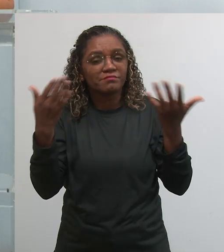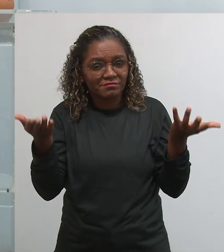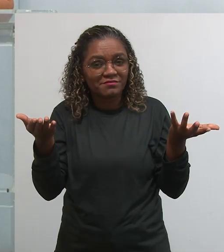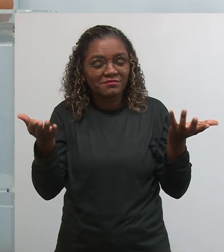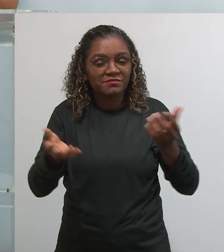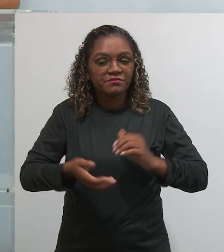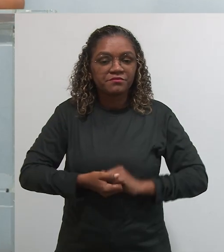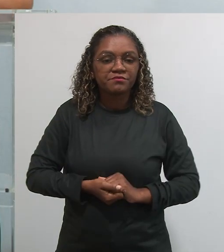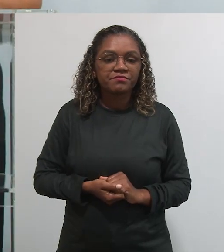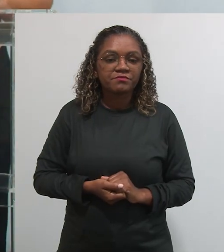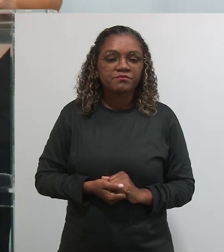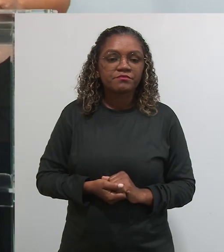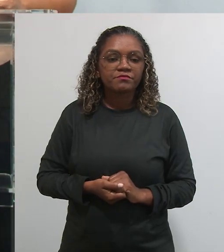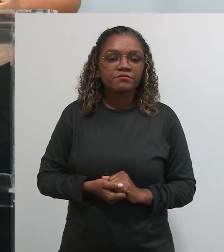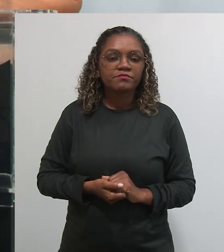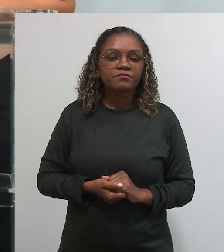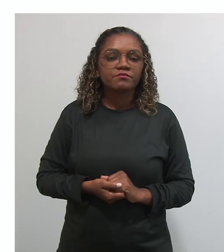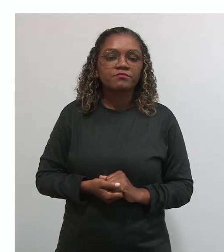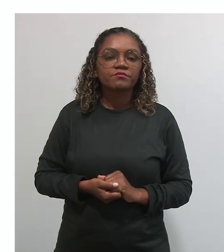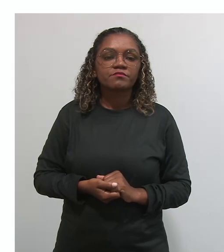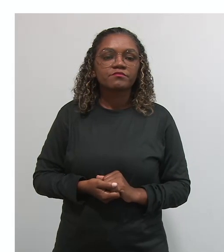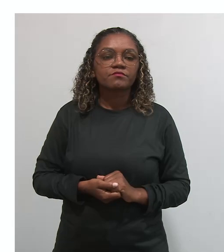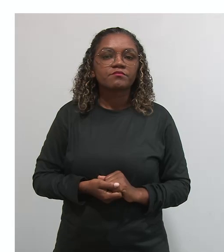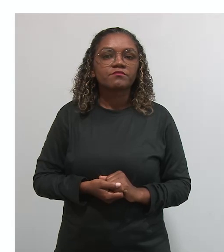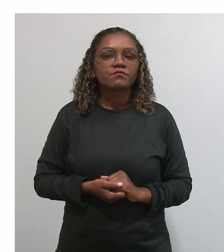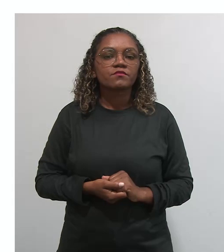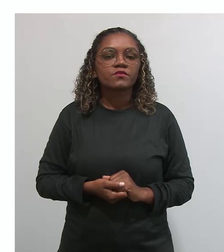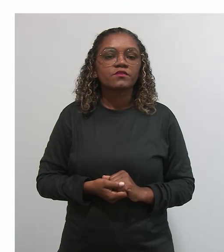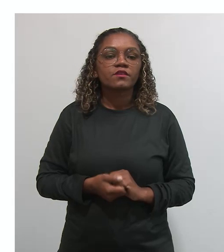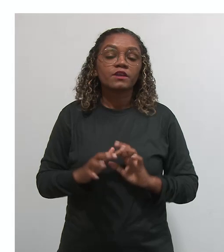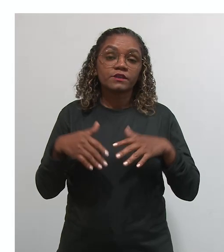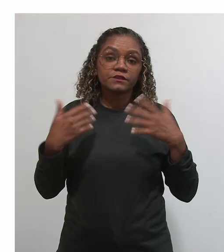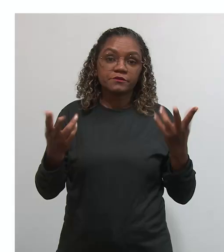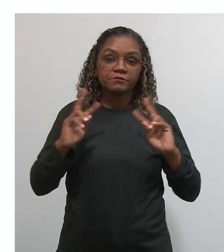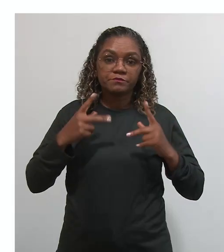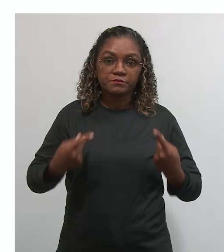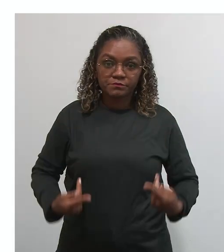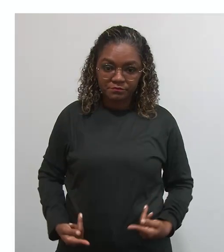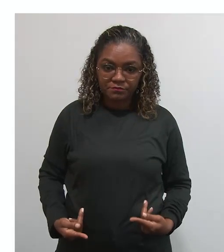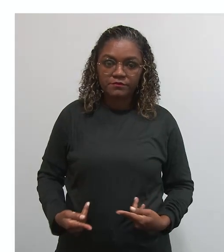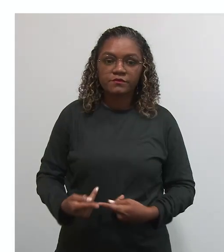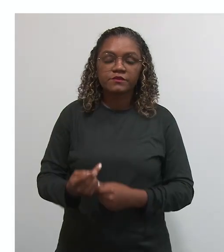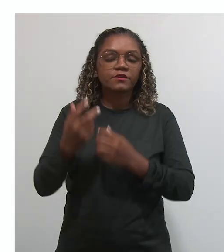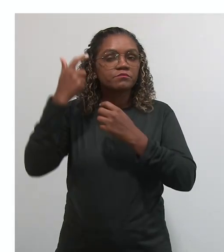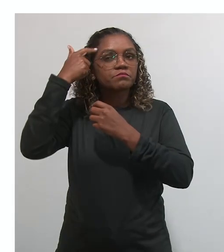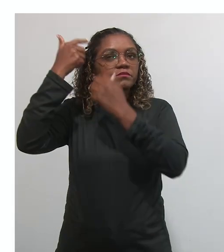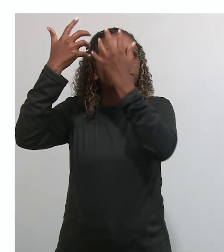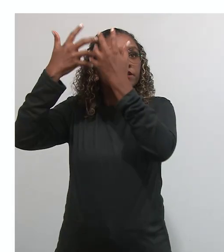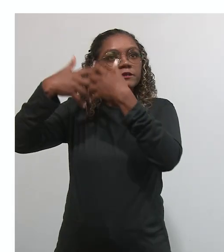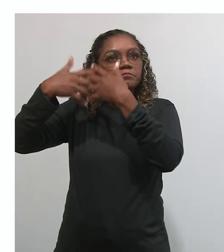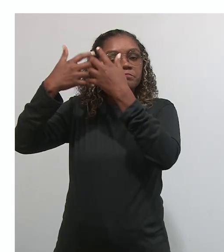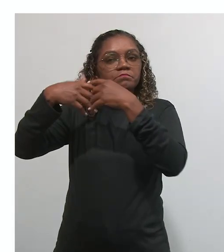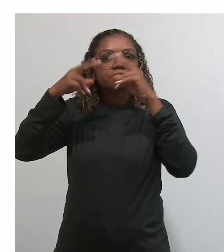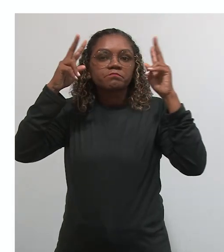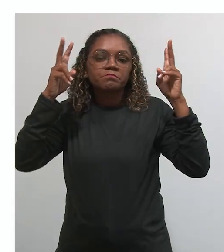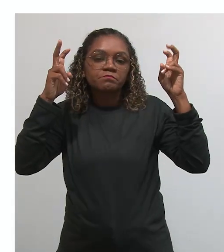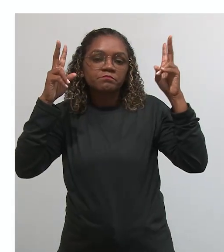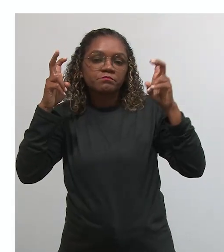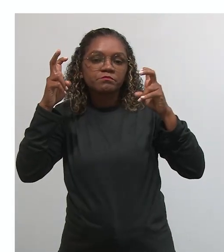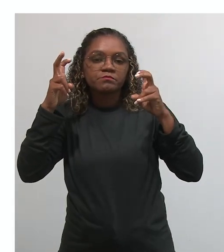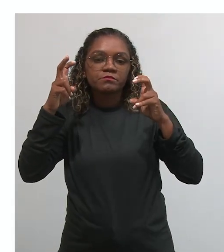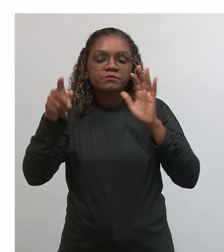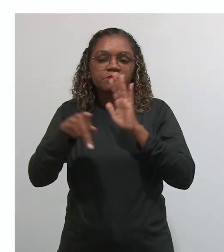tá certo? Vamos continuar. O ser humano, quando ele reflete sobre o